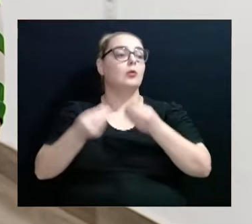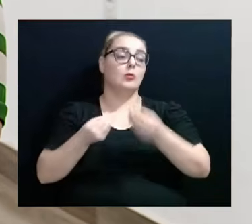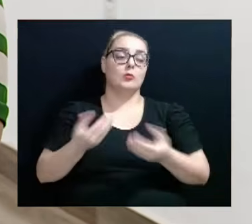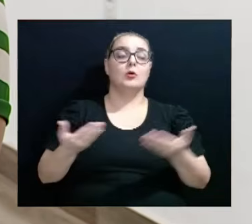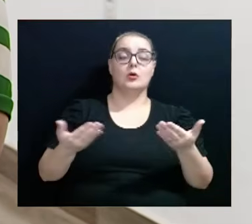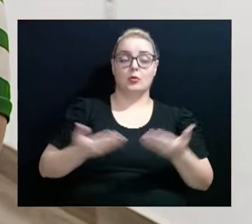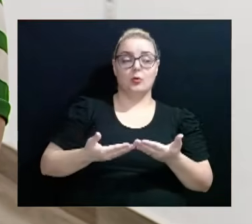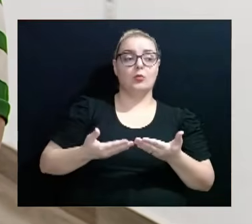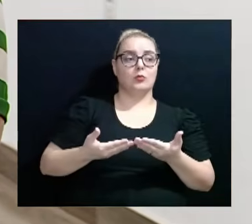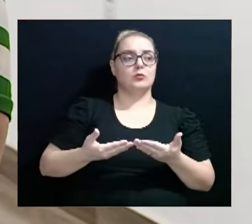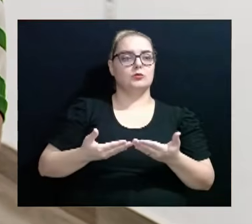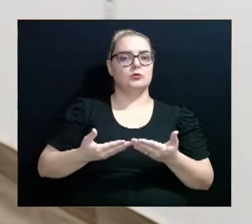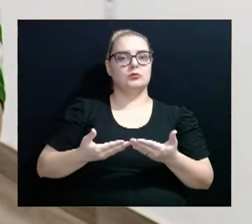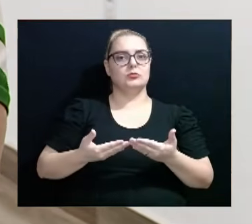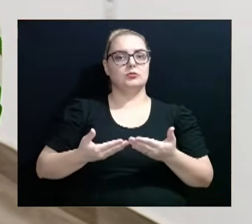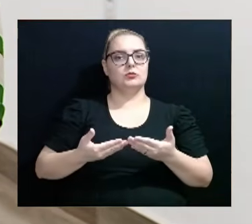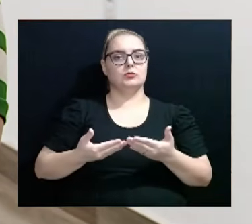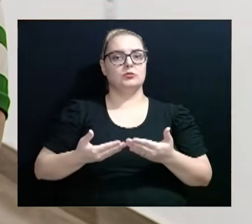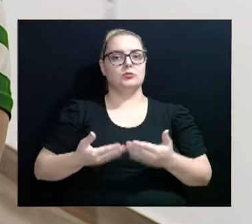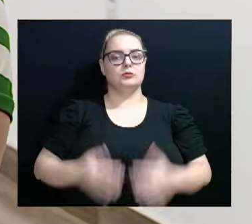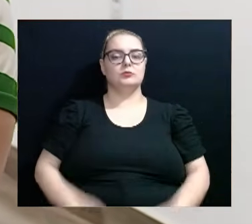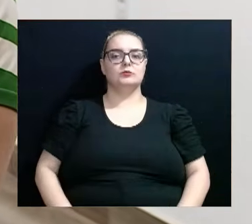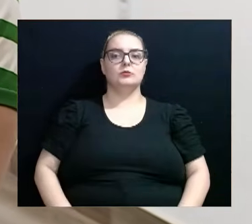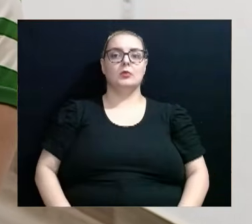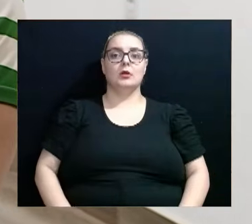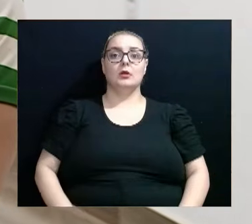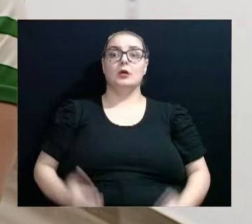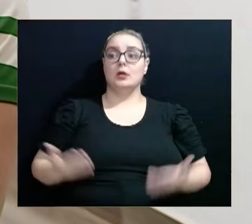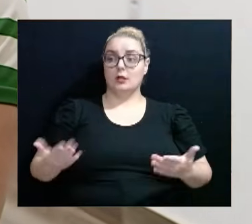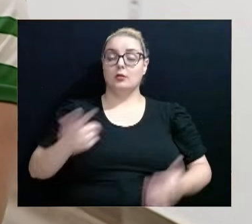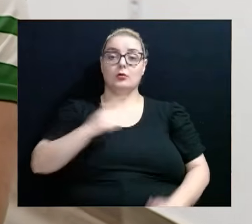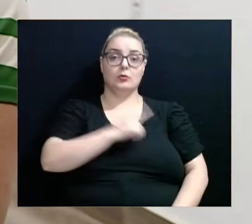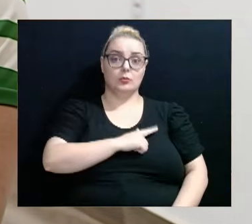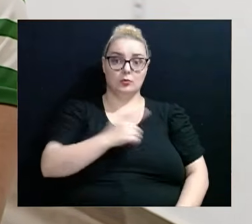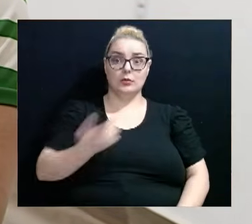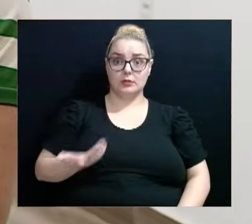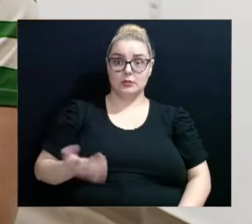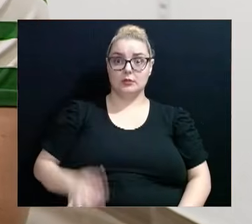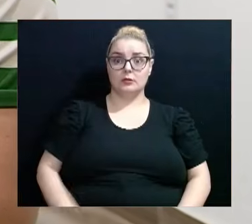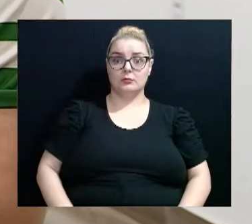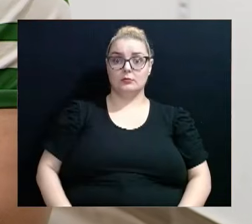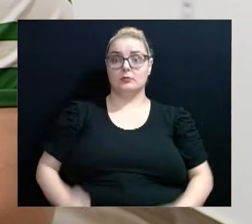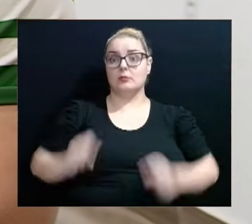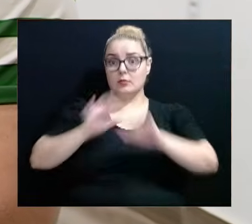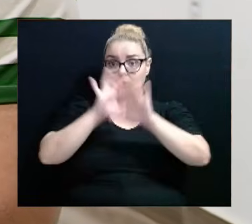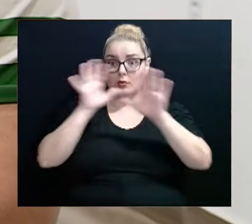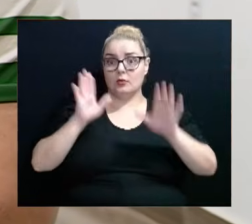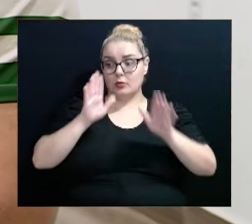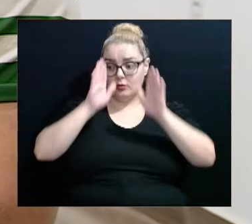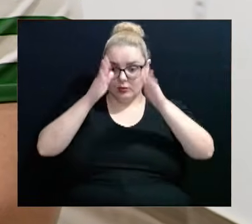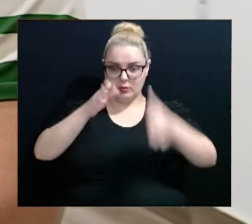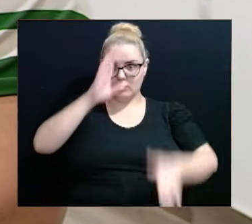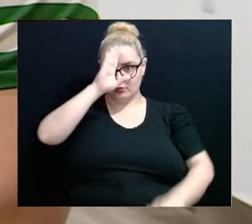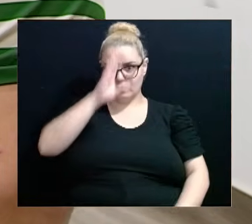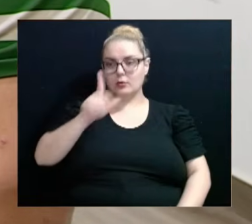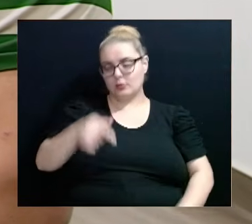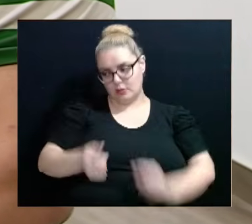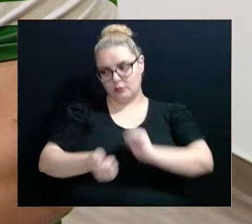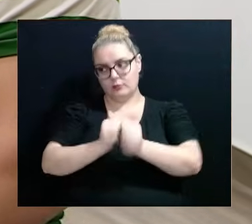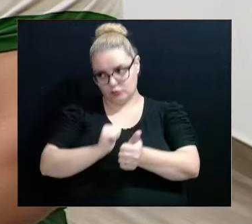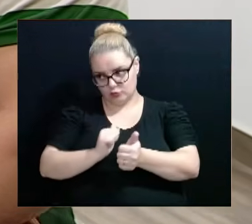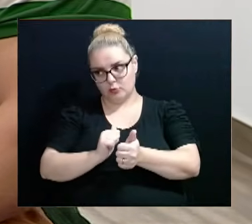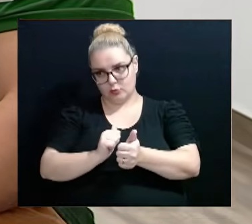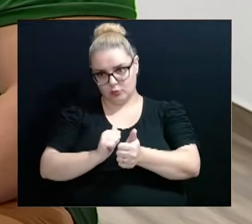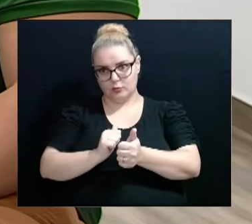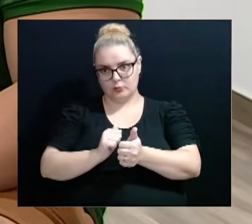procuram, entram no Instagram, fazem a seletiva e começam a praticar. E como é que é hoje ter o apoio do Guarani,